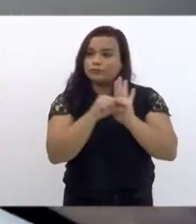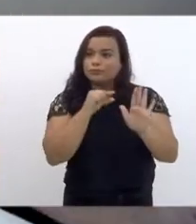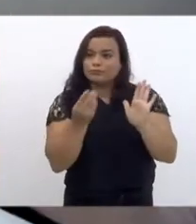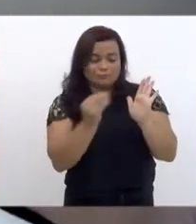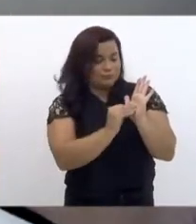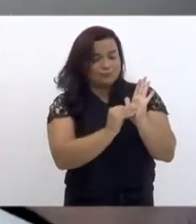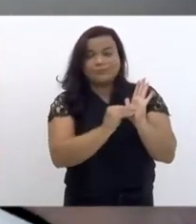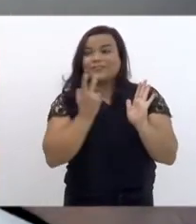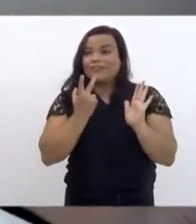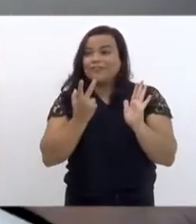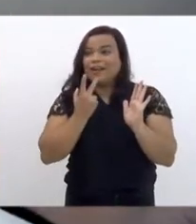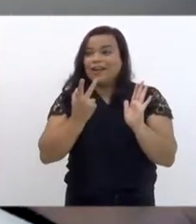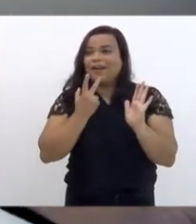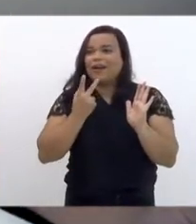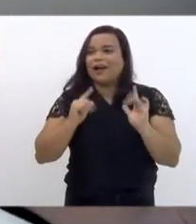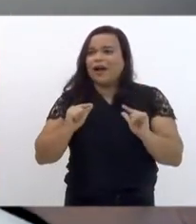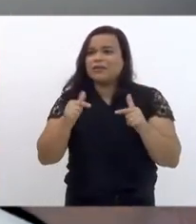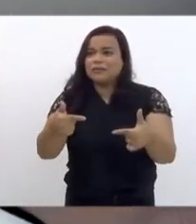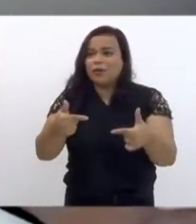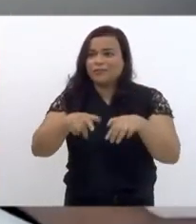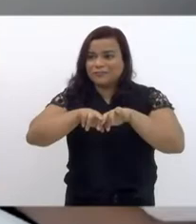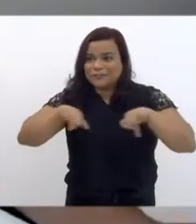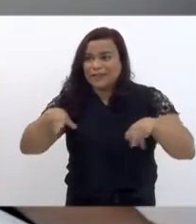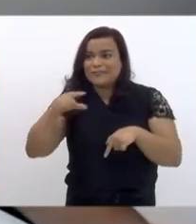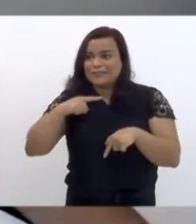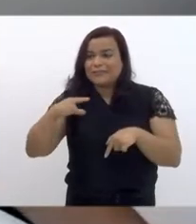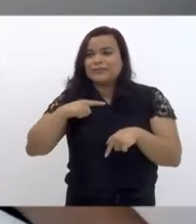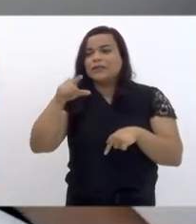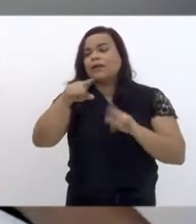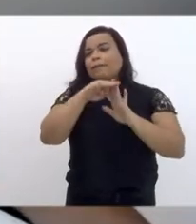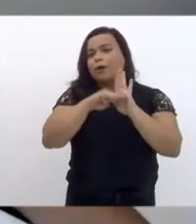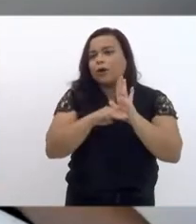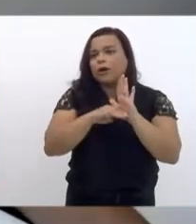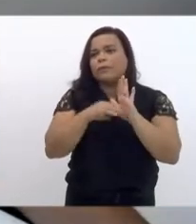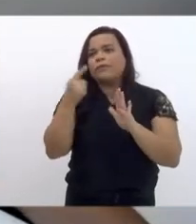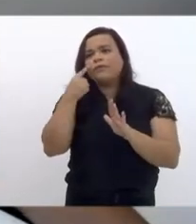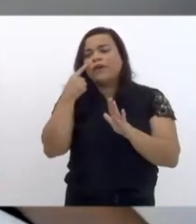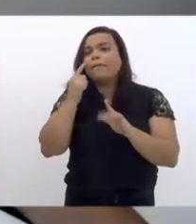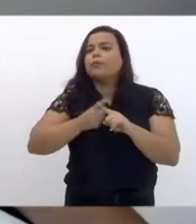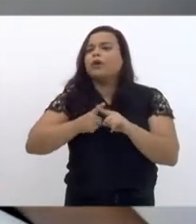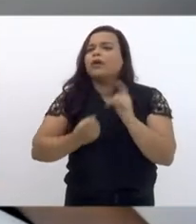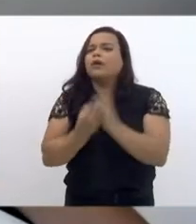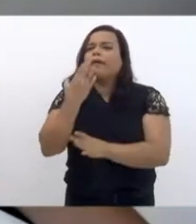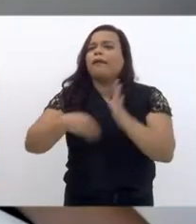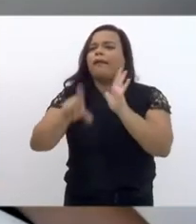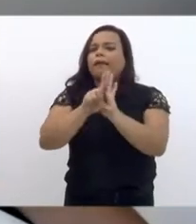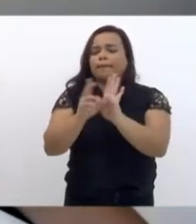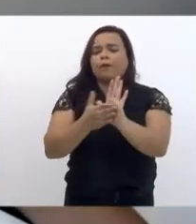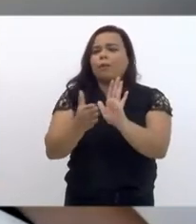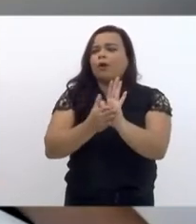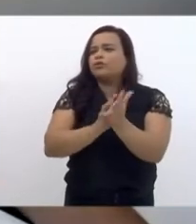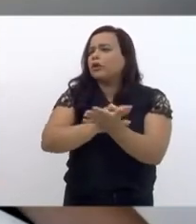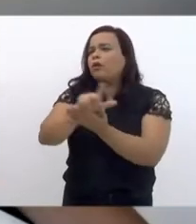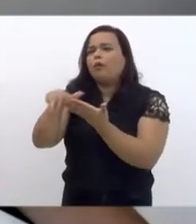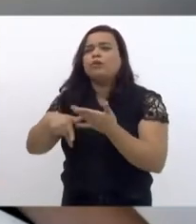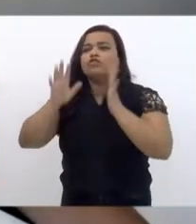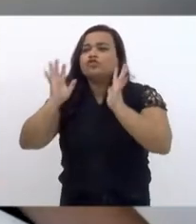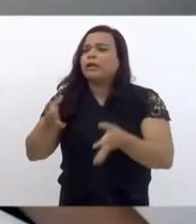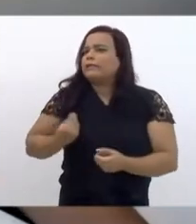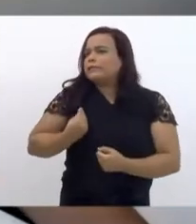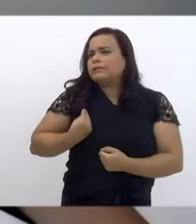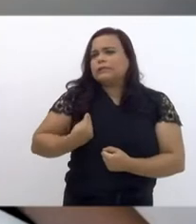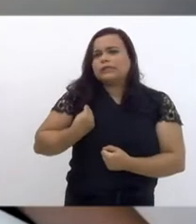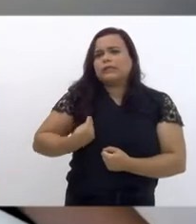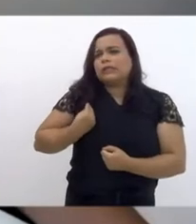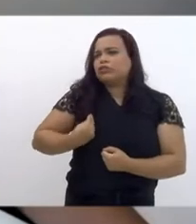que efetivar as ações previstas no programa de que trata essa lei. Quem faz uma lei propondo coisas que já existem